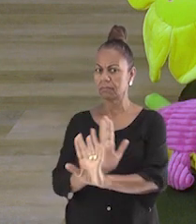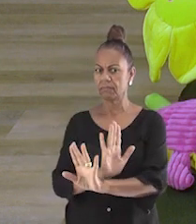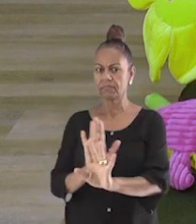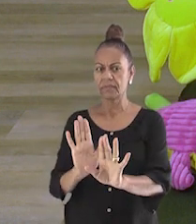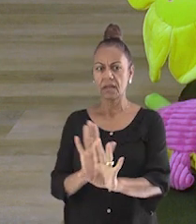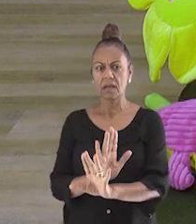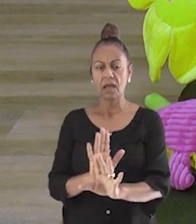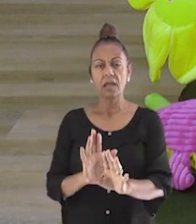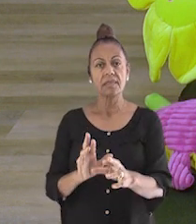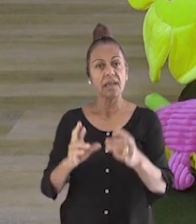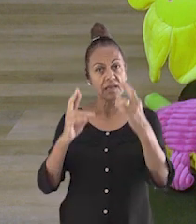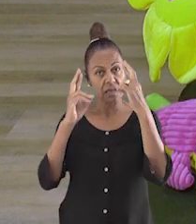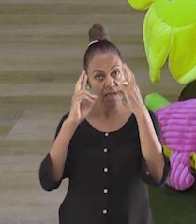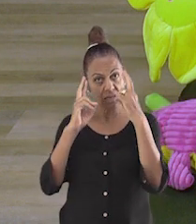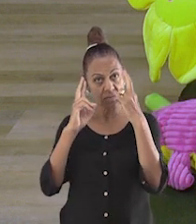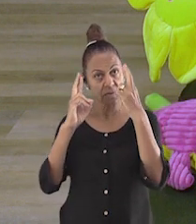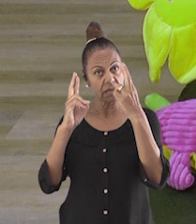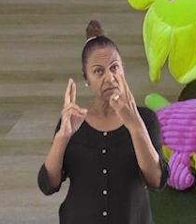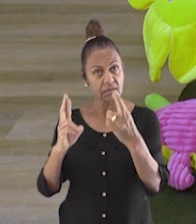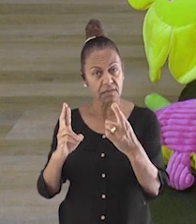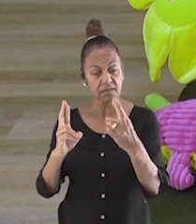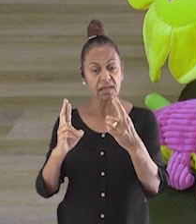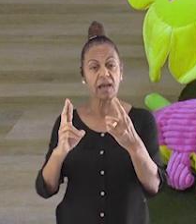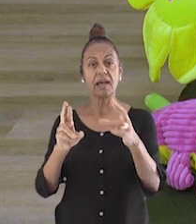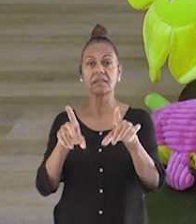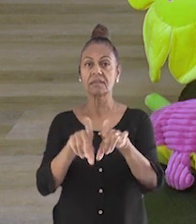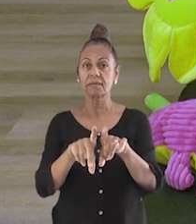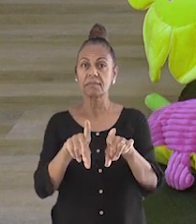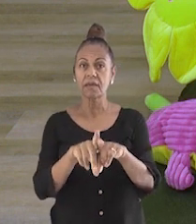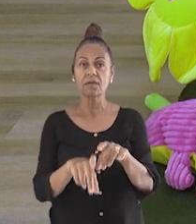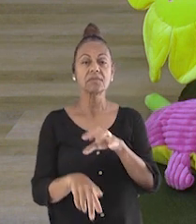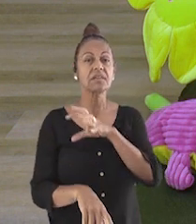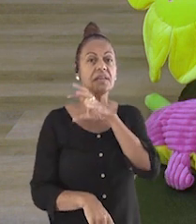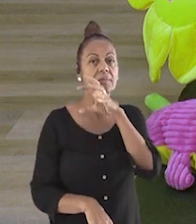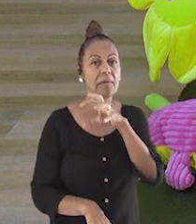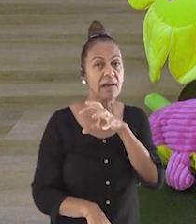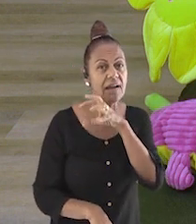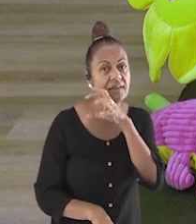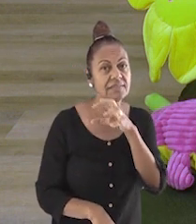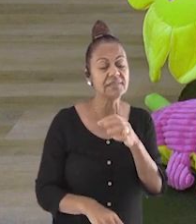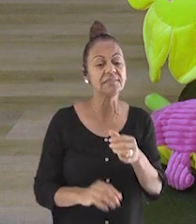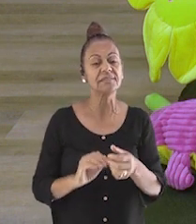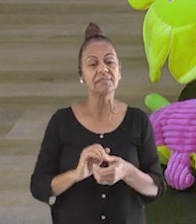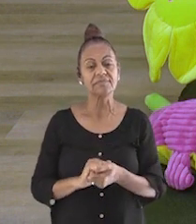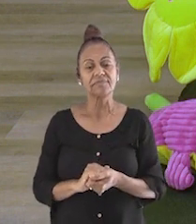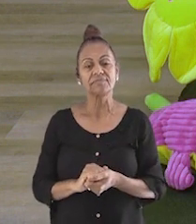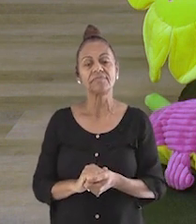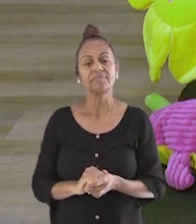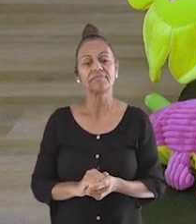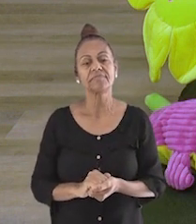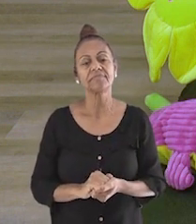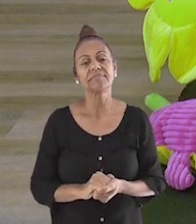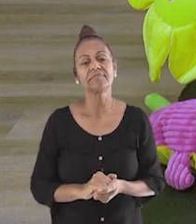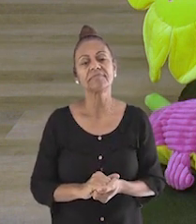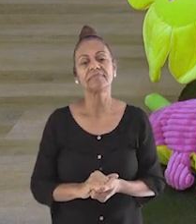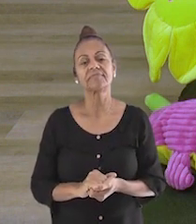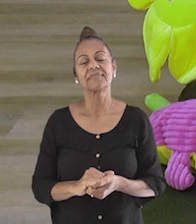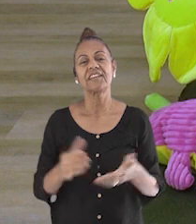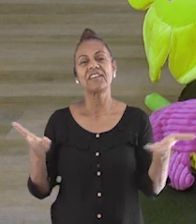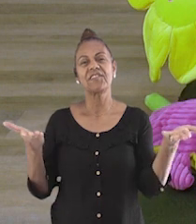da natureza, não jogando lixo no chão, respeitando e preservando as plantas e